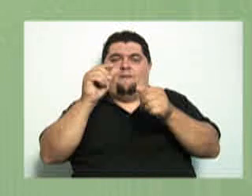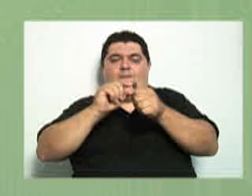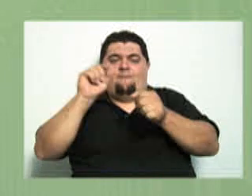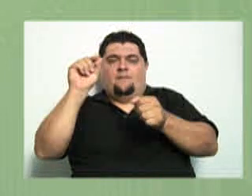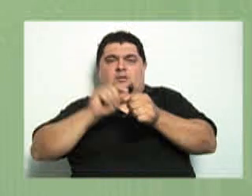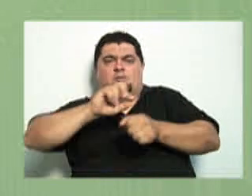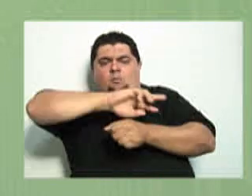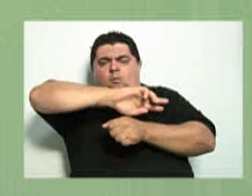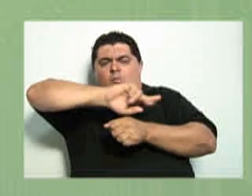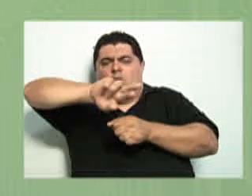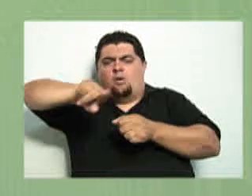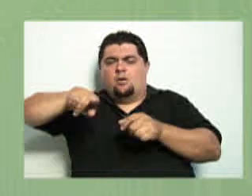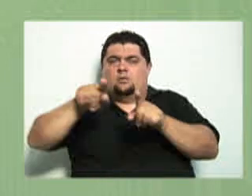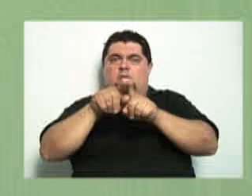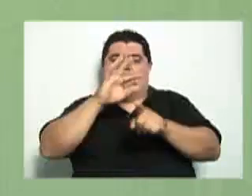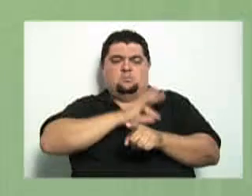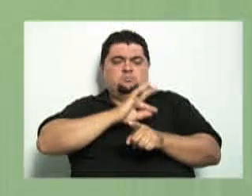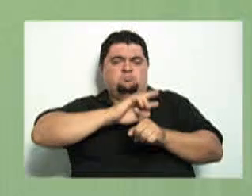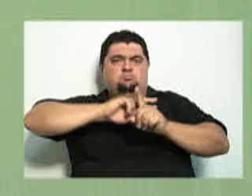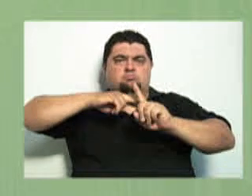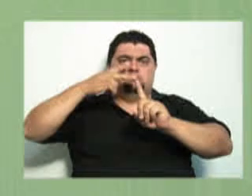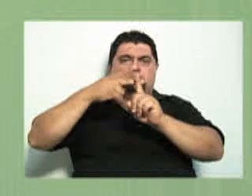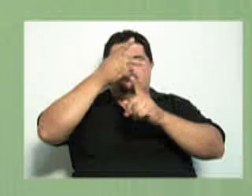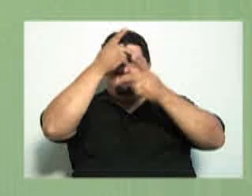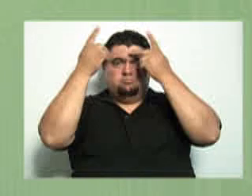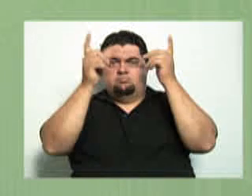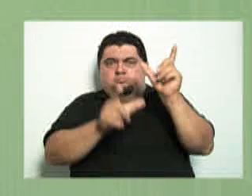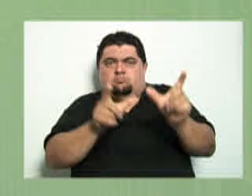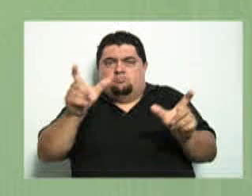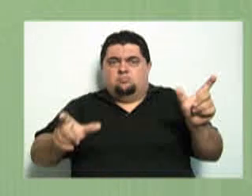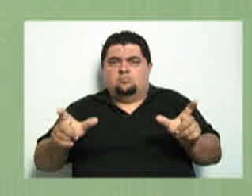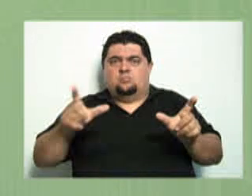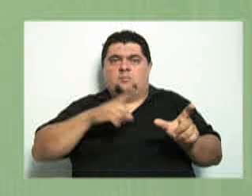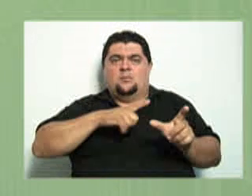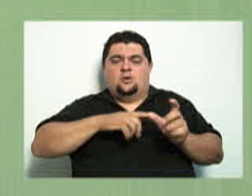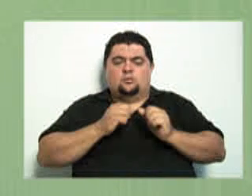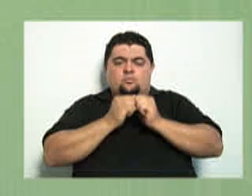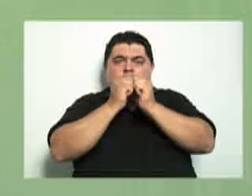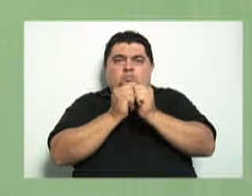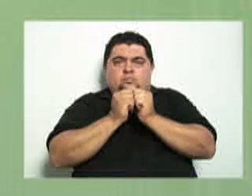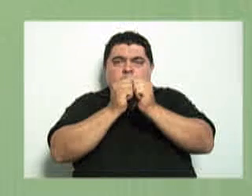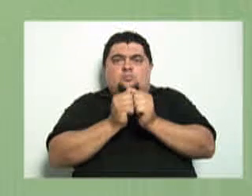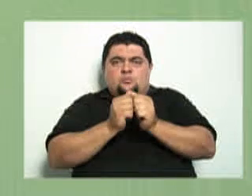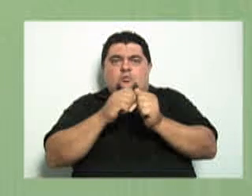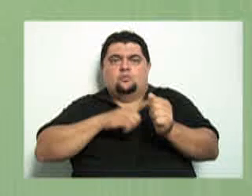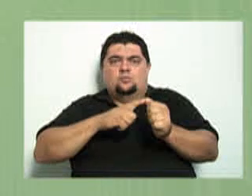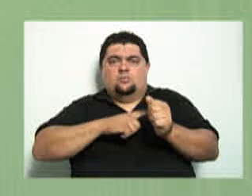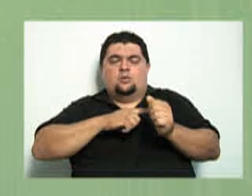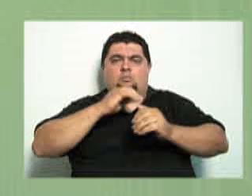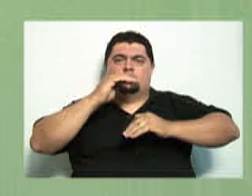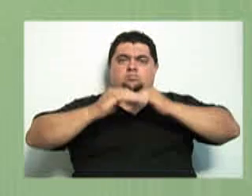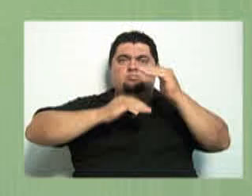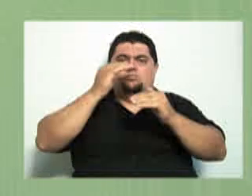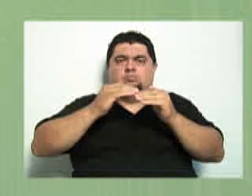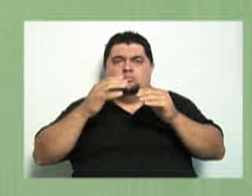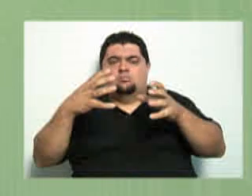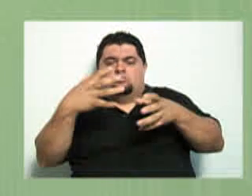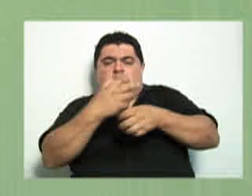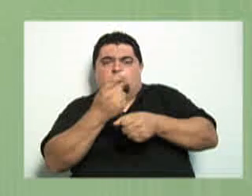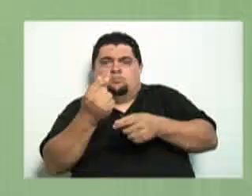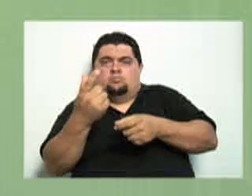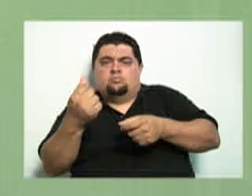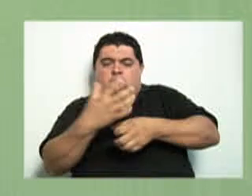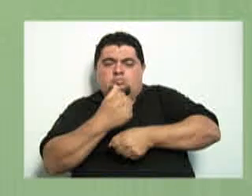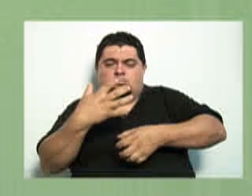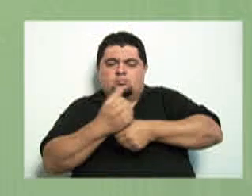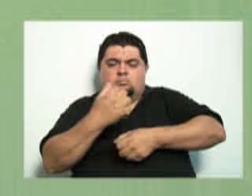produtividade ou da renda por habitante, acompanhado por um sistemático processo de acumulação de capital